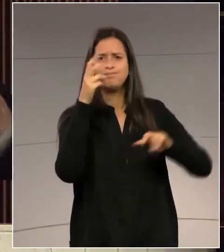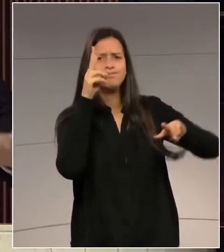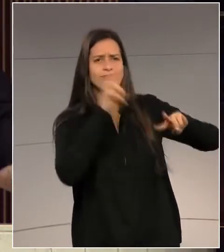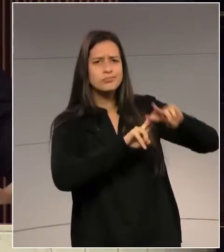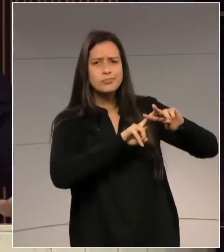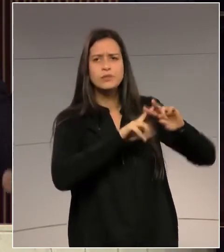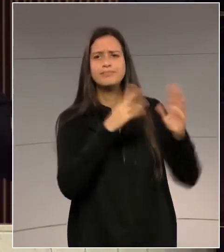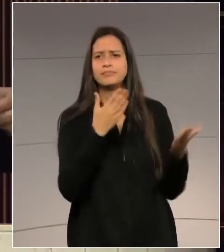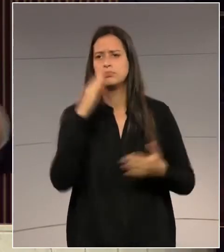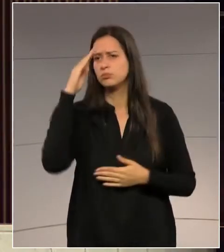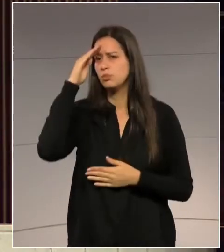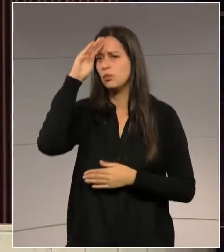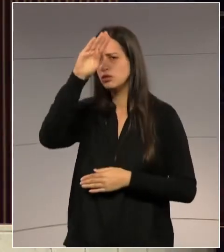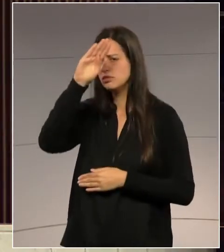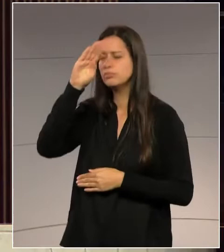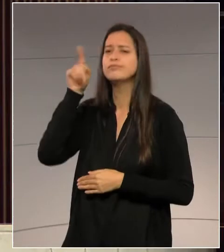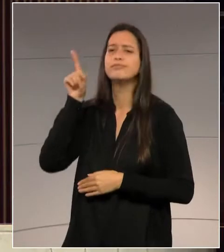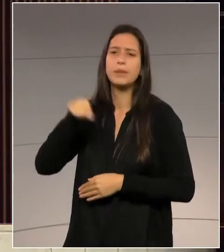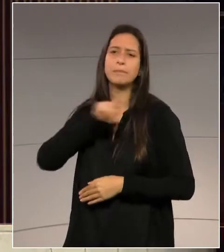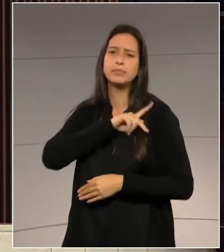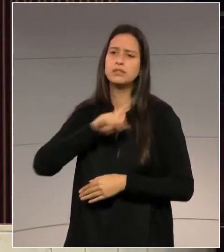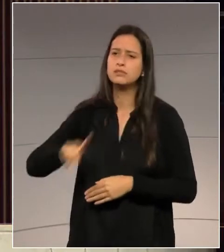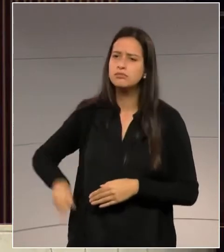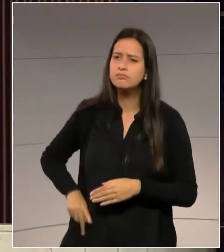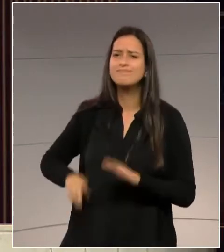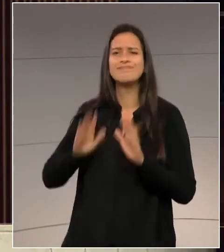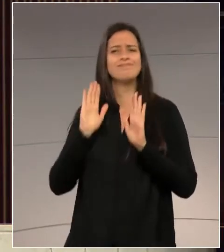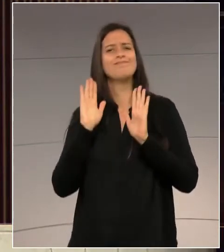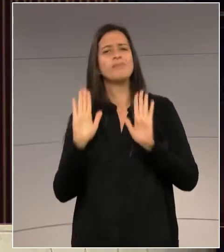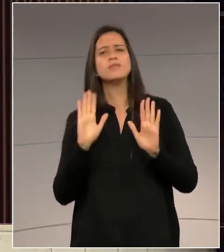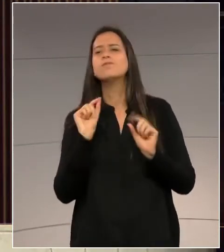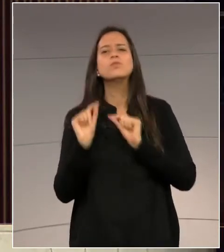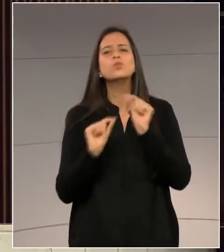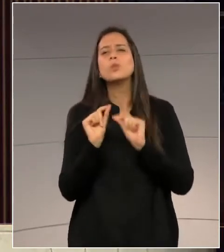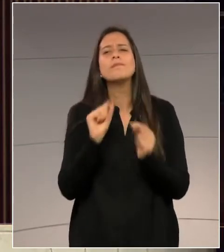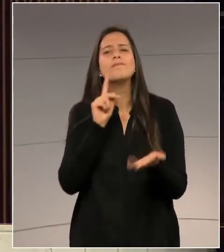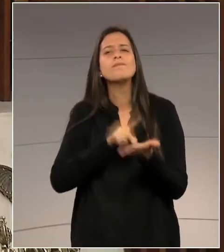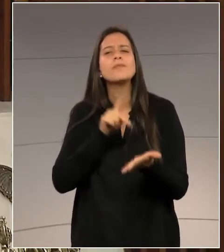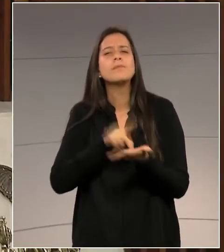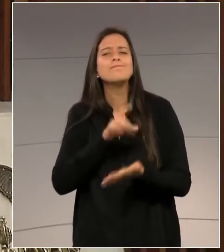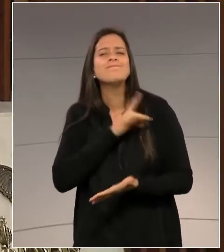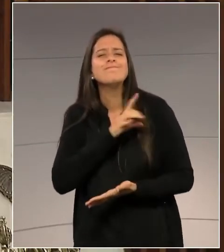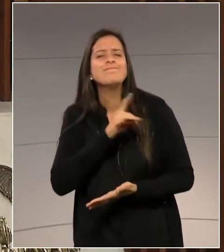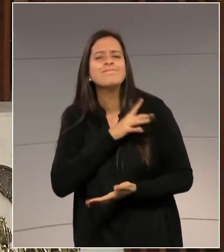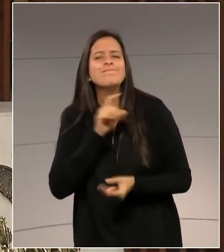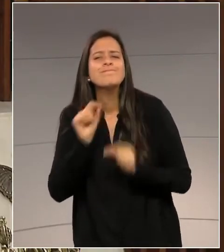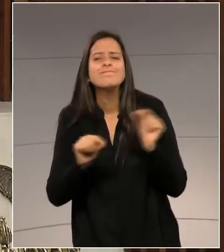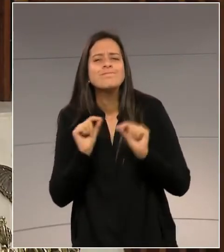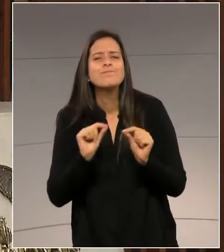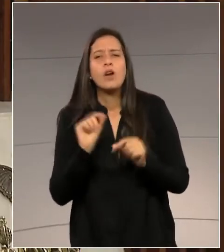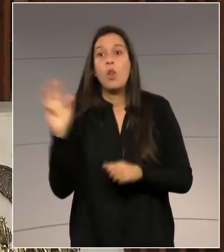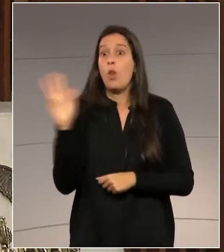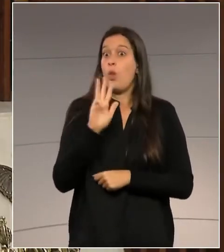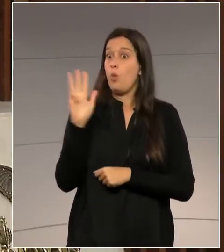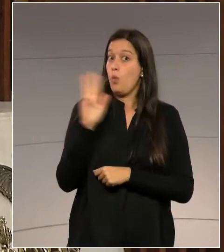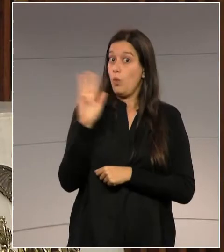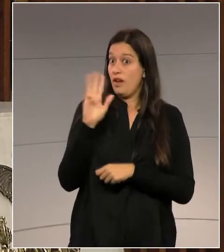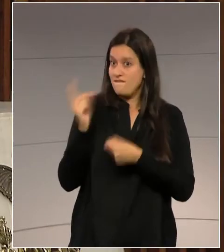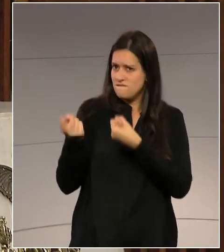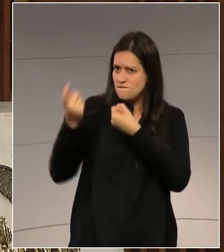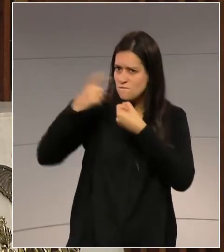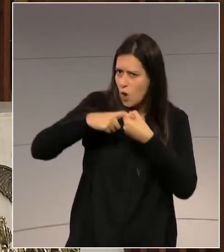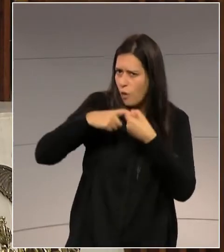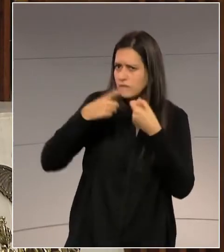acontecendo lá voltar eu tenho prudência em tornar esse tema e